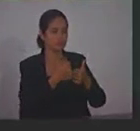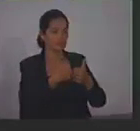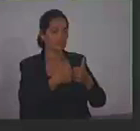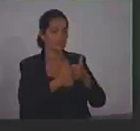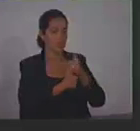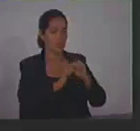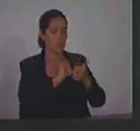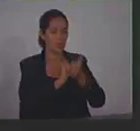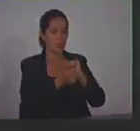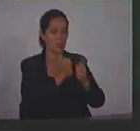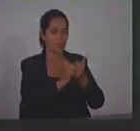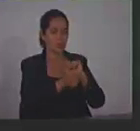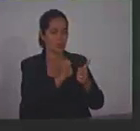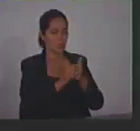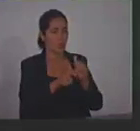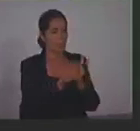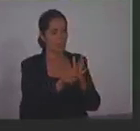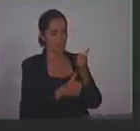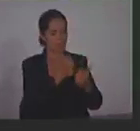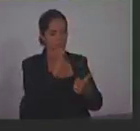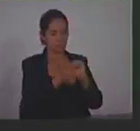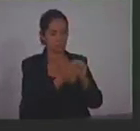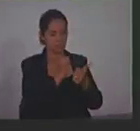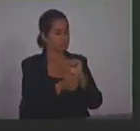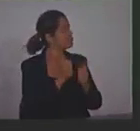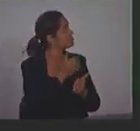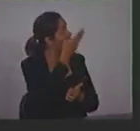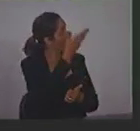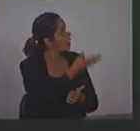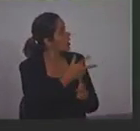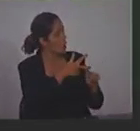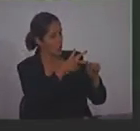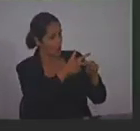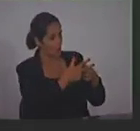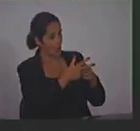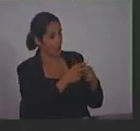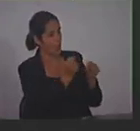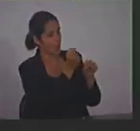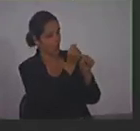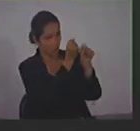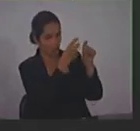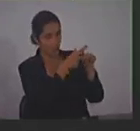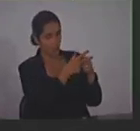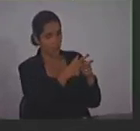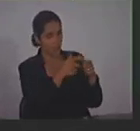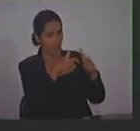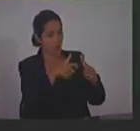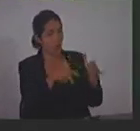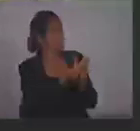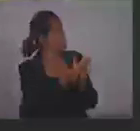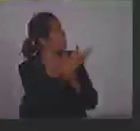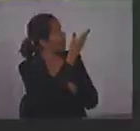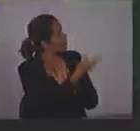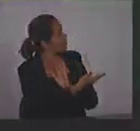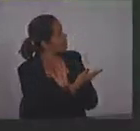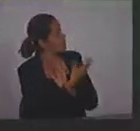belíssimo evento, nessa revitalização do nosso CSU, conhecido como Jane Maria de Lacerda Soares.